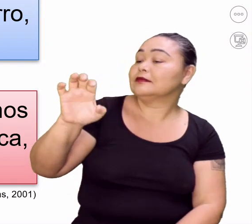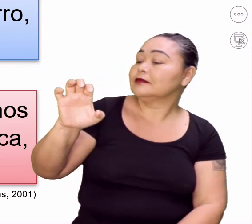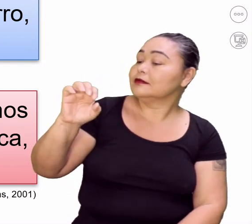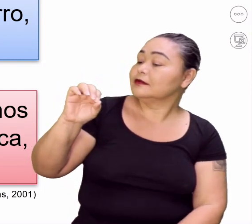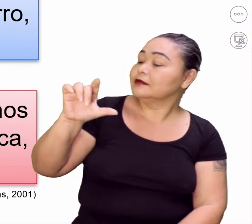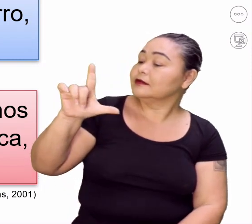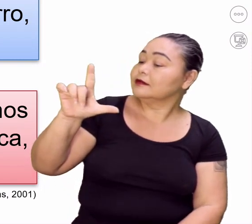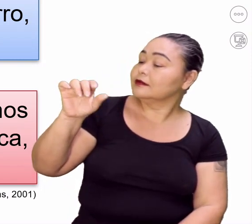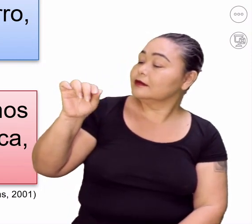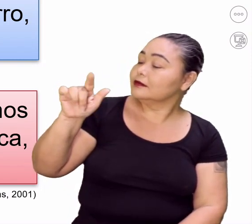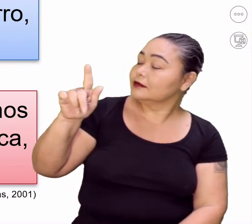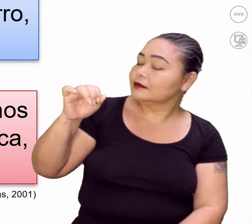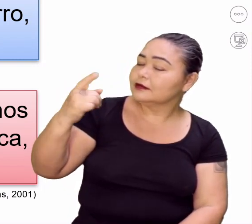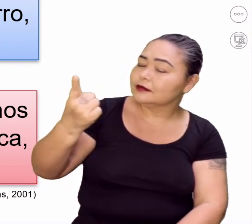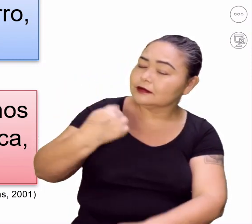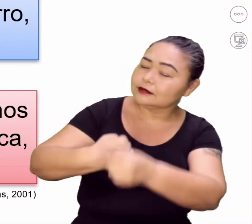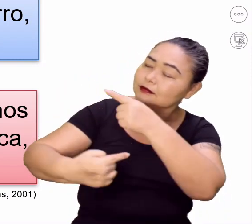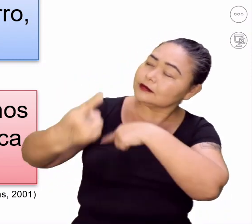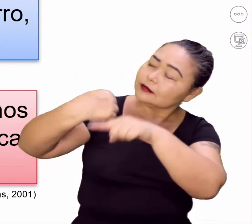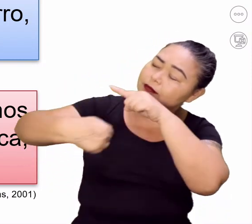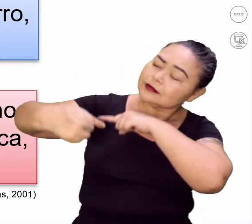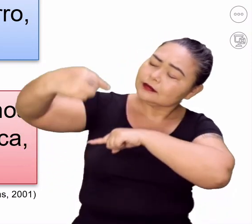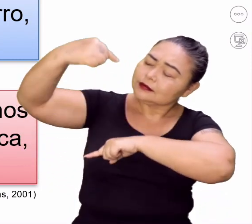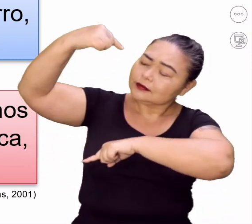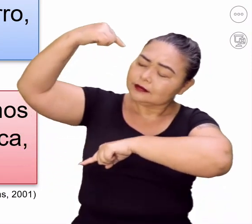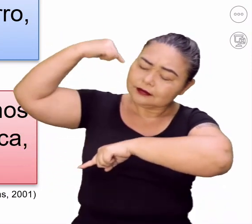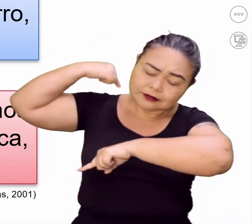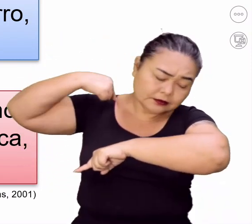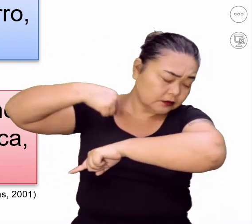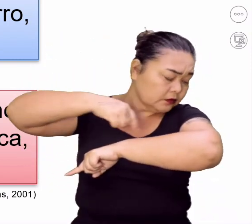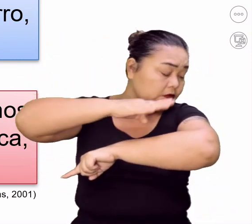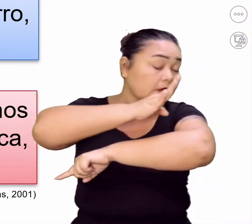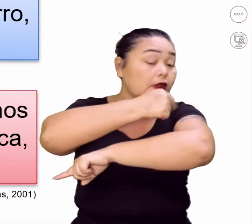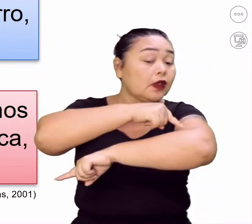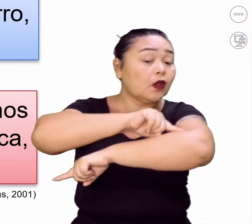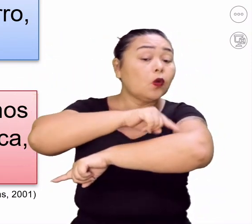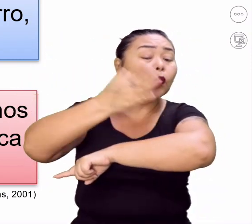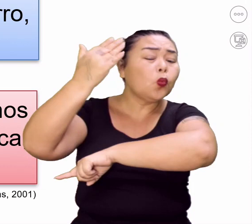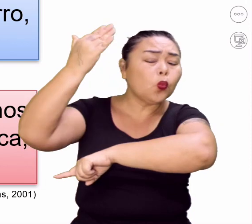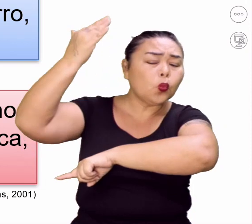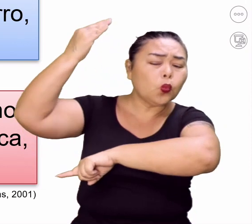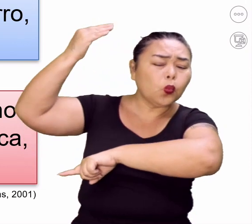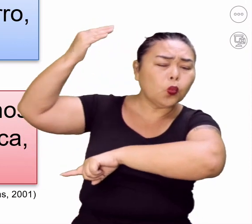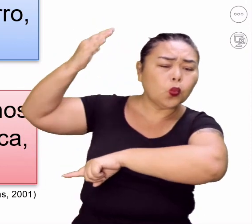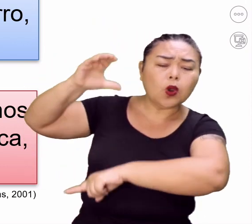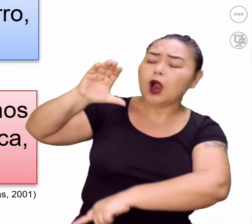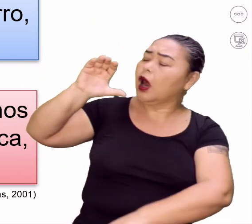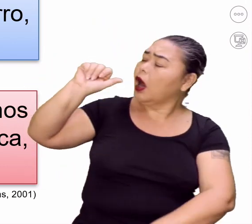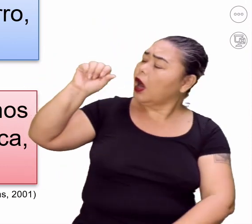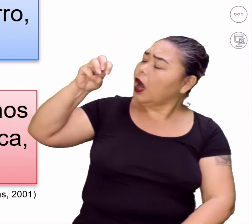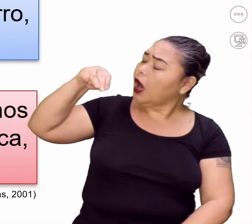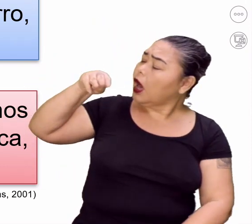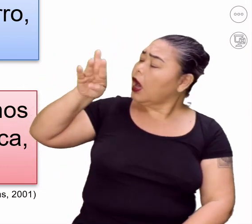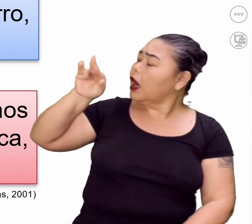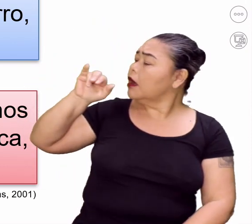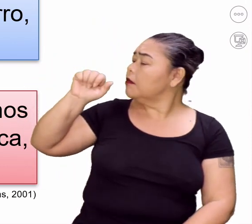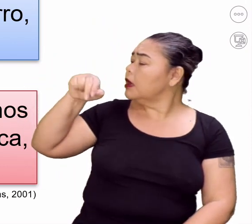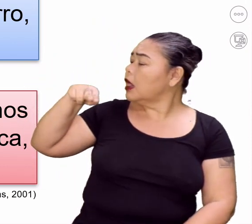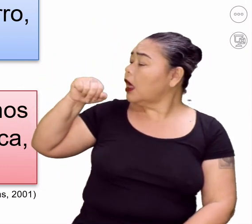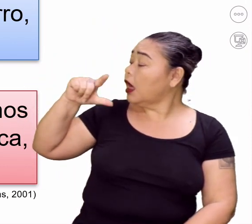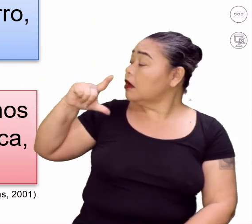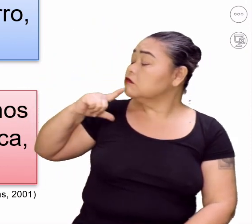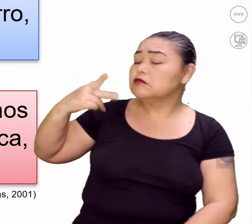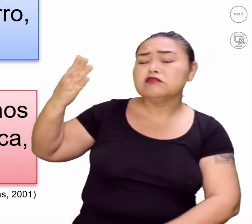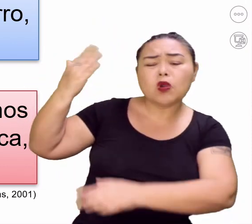que voltar lá para a Era Cambriana, Exatamente. que foi responsável